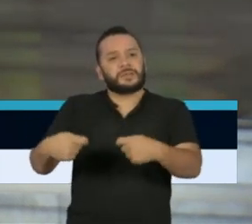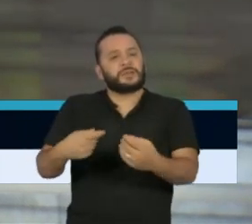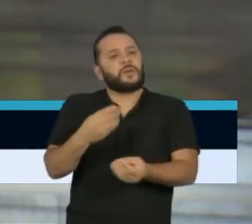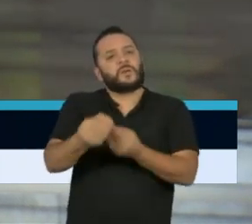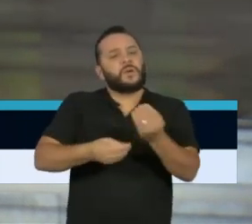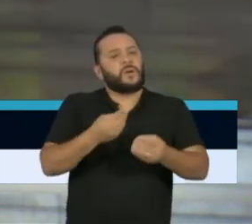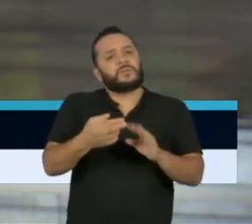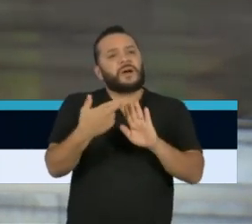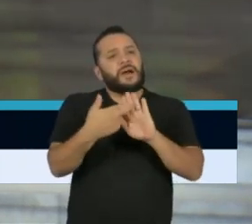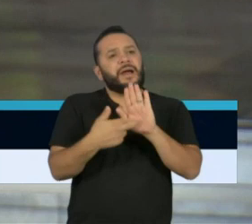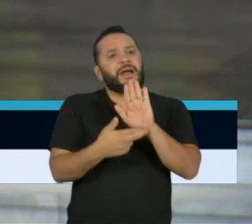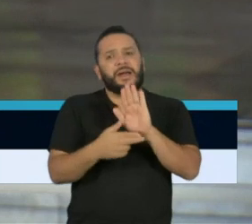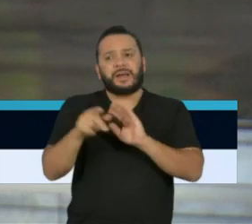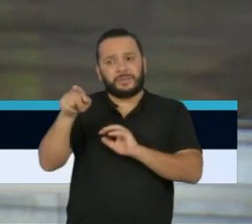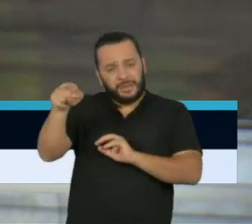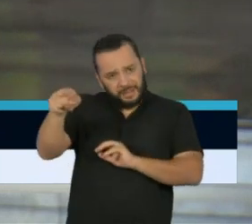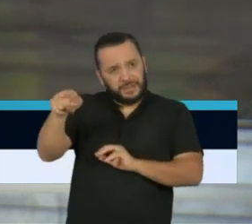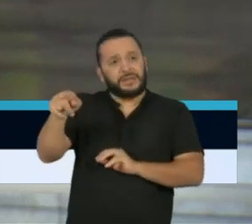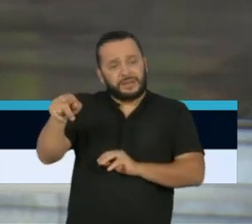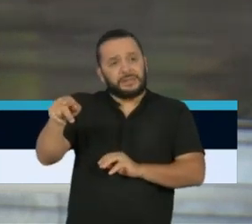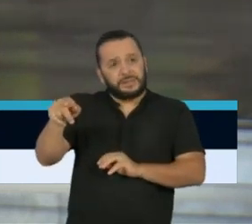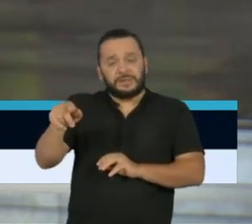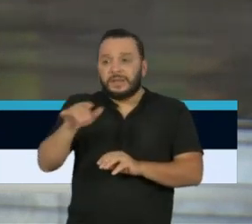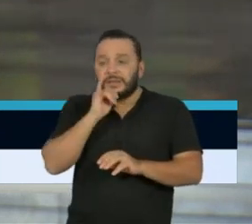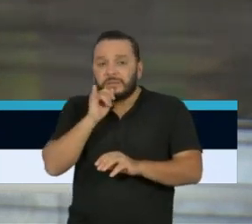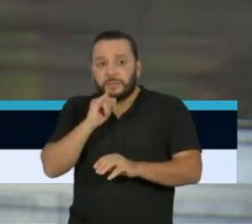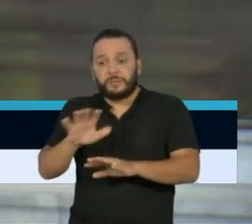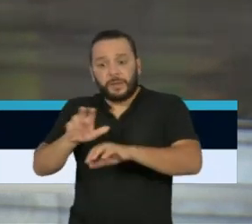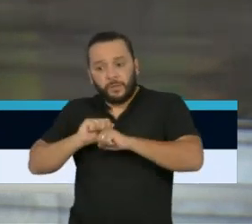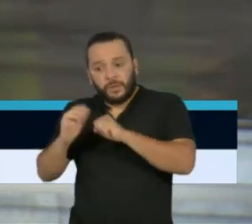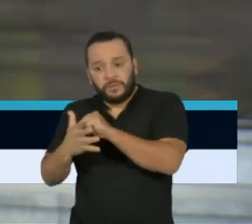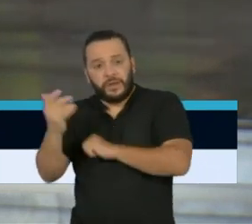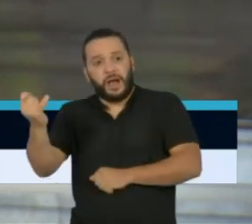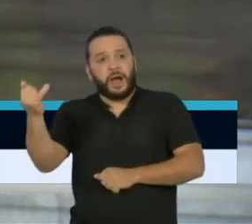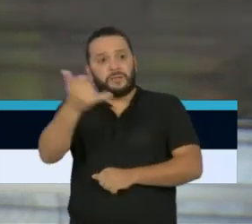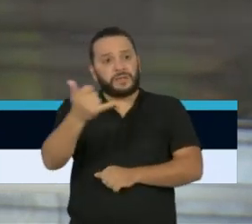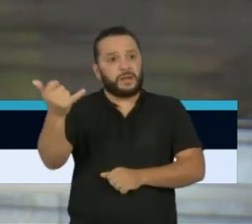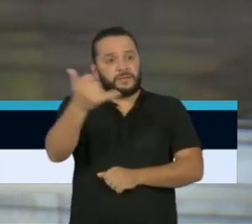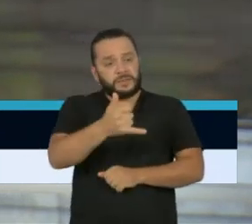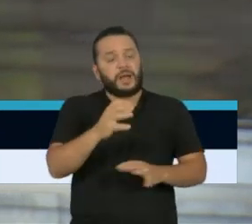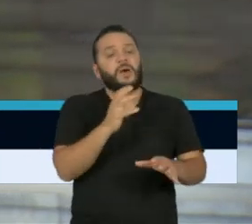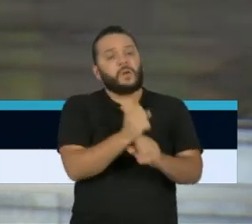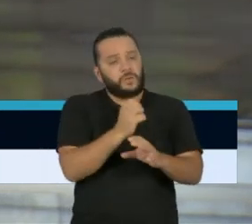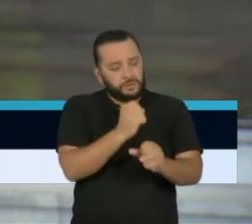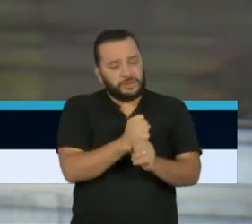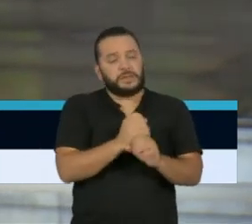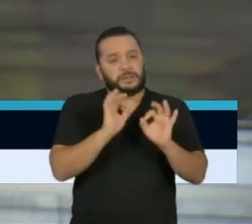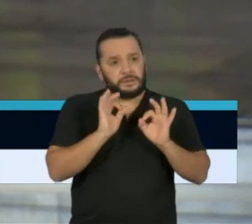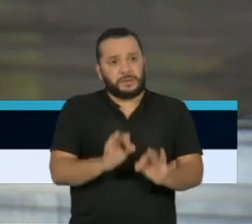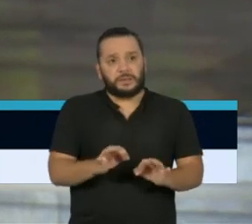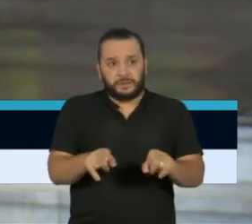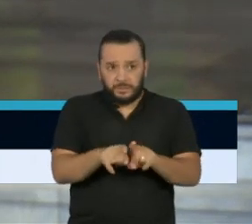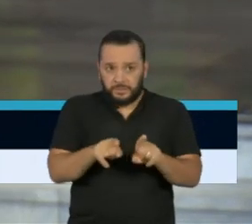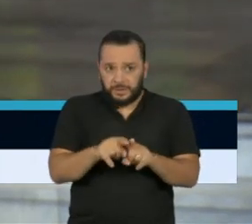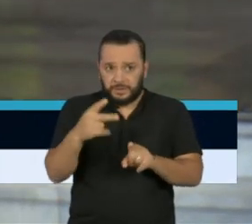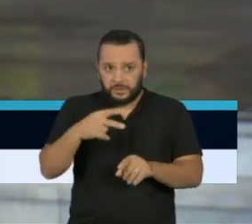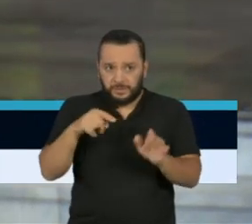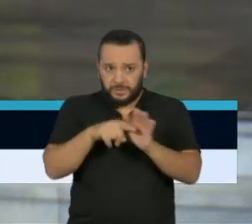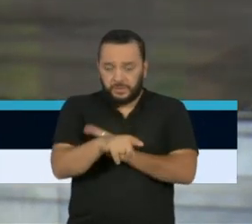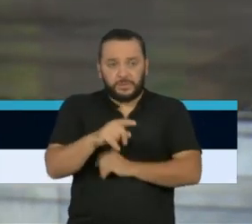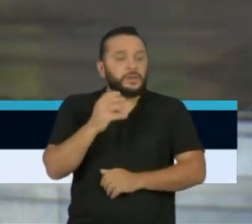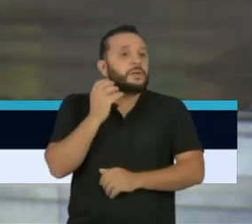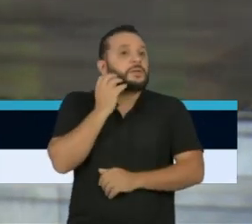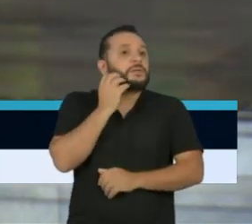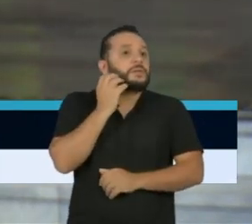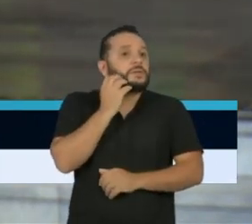para essas pessoas, para que não haja também uma subnotificação? E aí eu gostaria de uma segunda pergunta dirigida diretamente ao prefeito, se haverá a prescrição